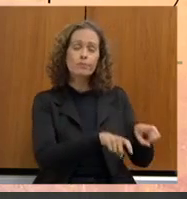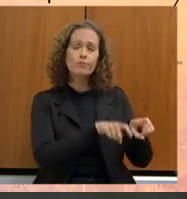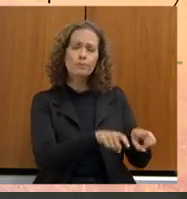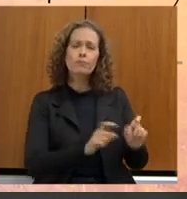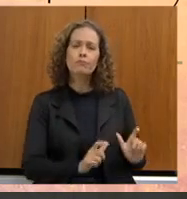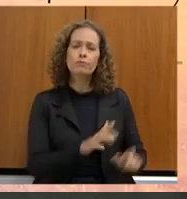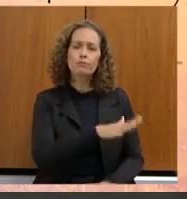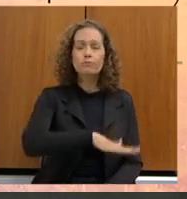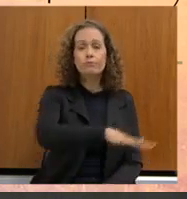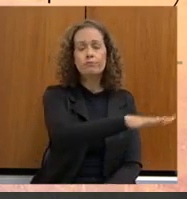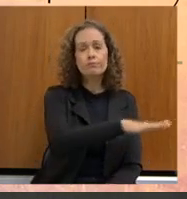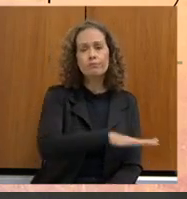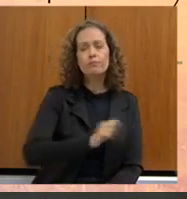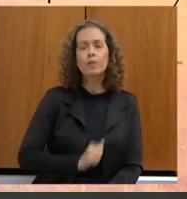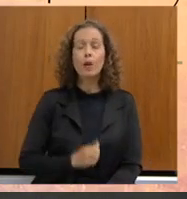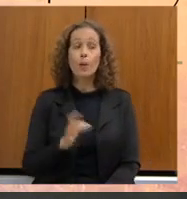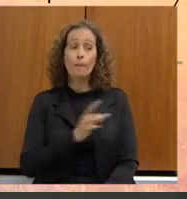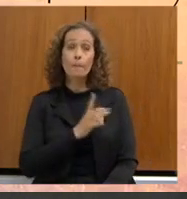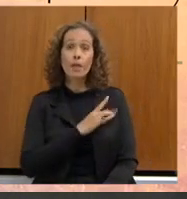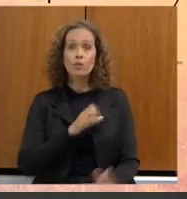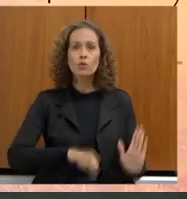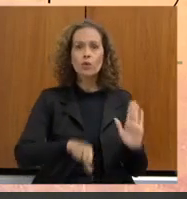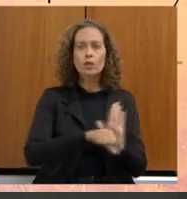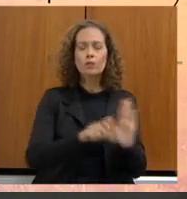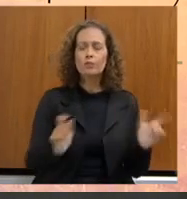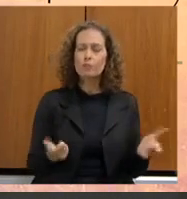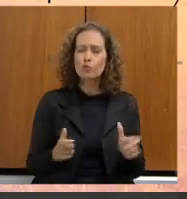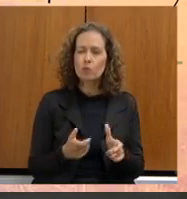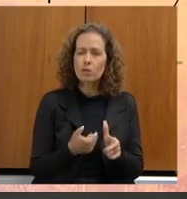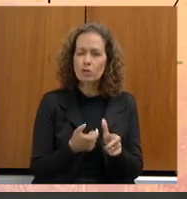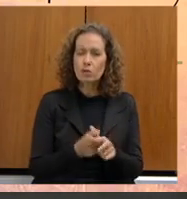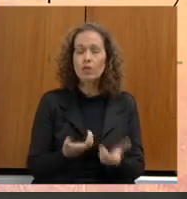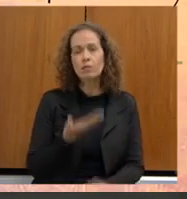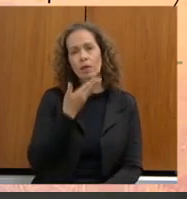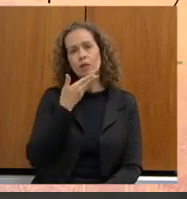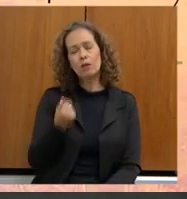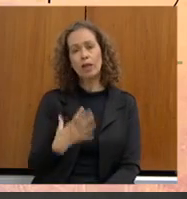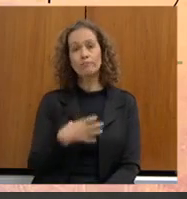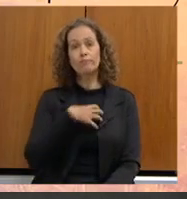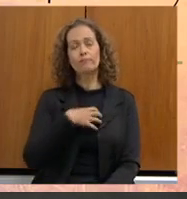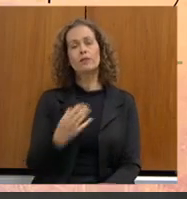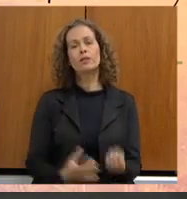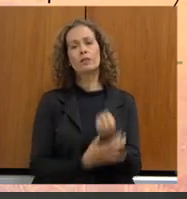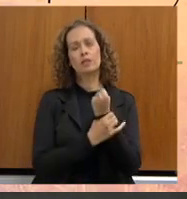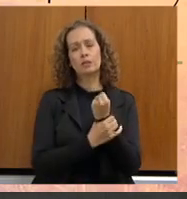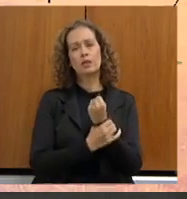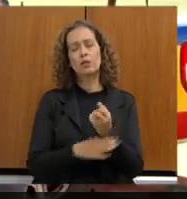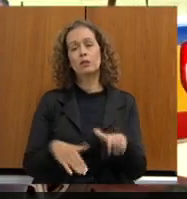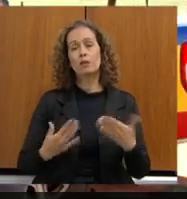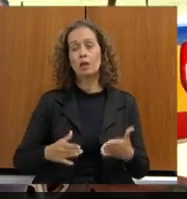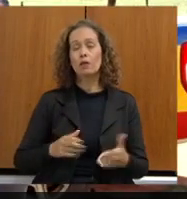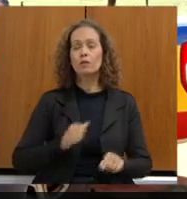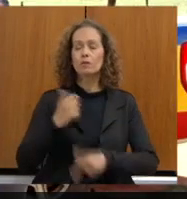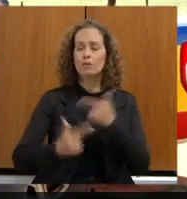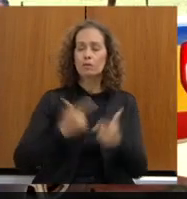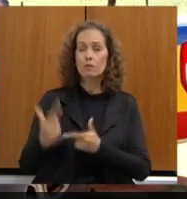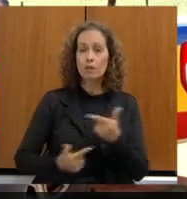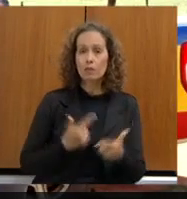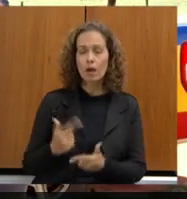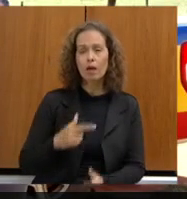diminuir o medo do crime e melhorar a sensação de segurança Então as Patrulhas rurais nos fortalece muito nisso